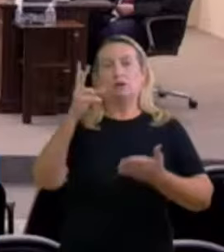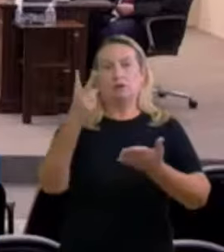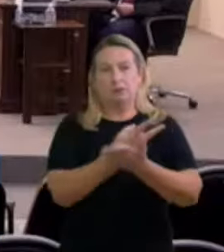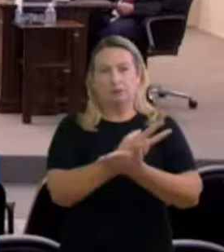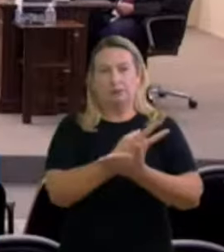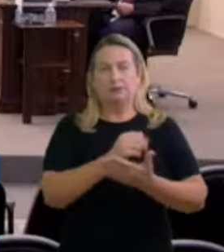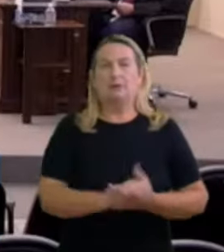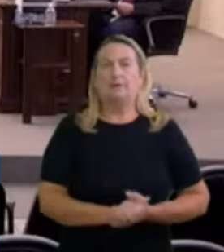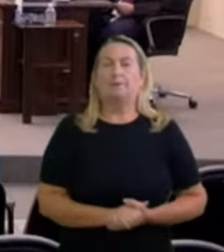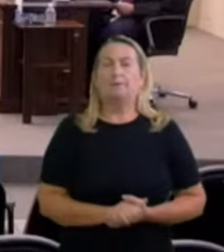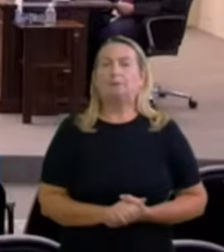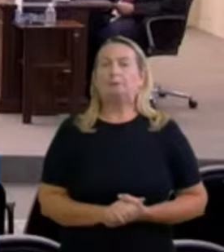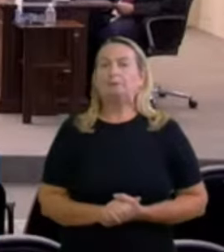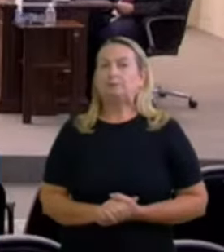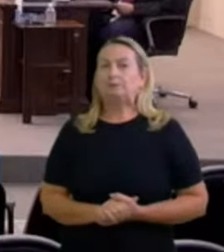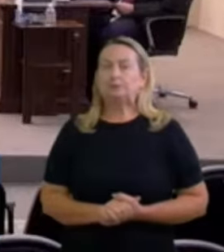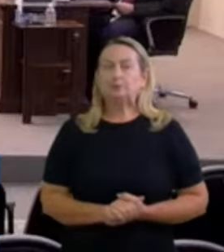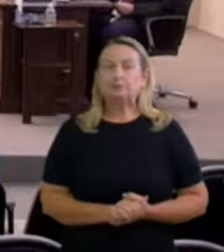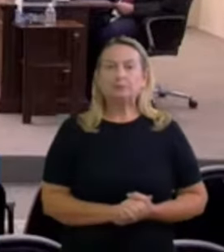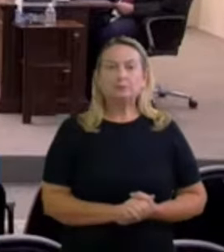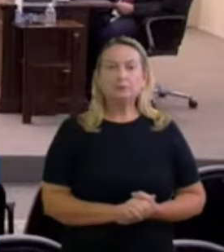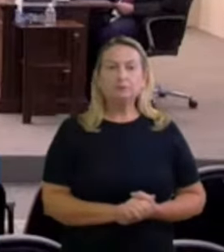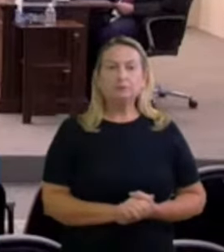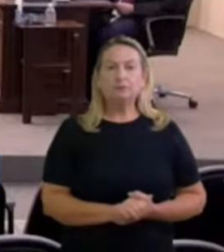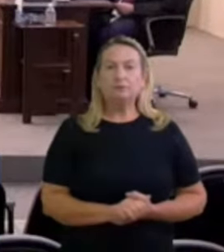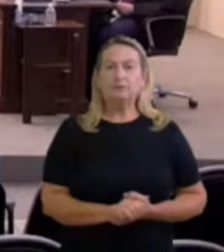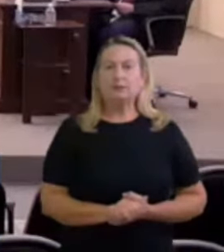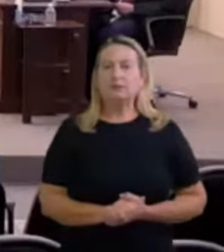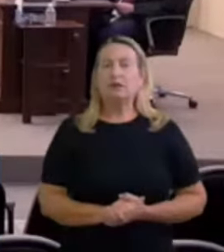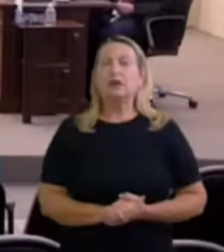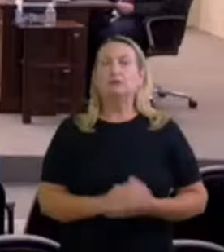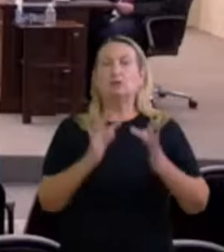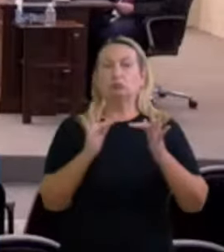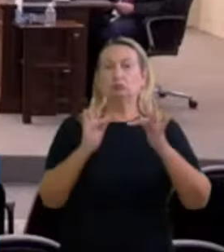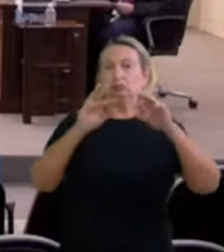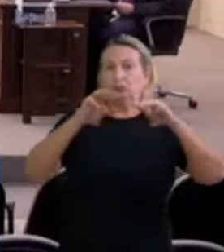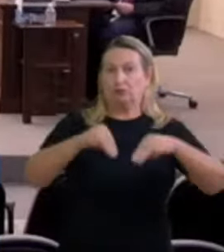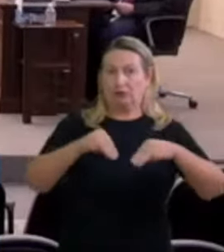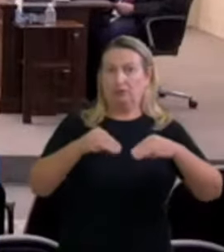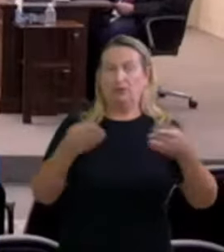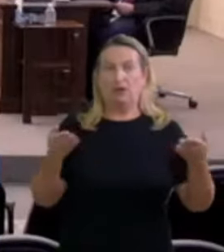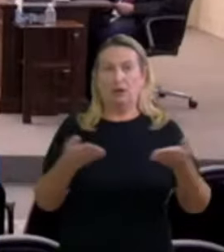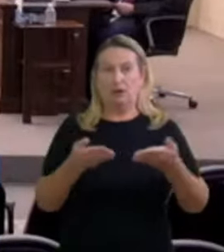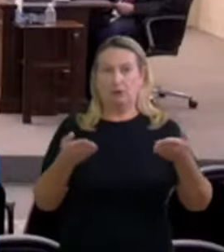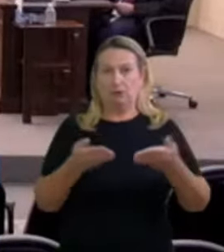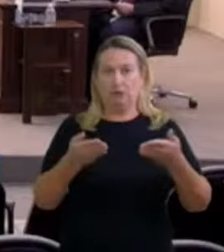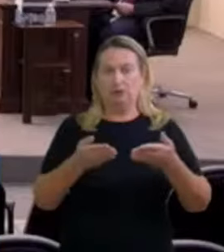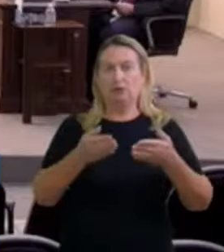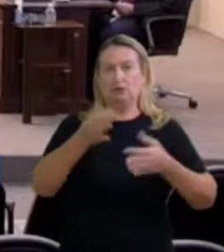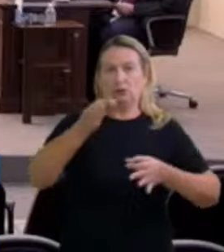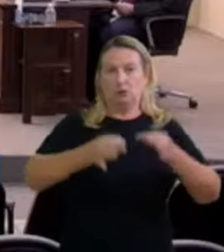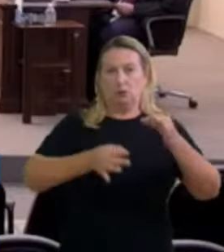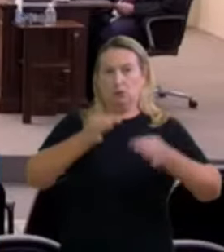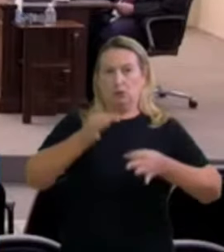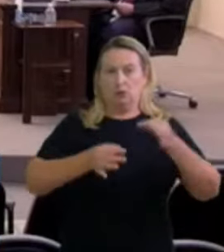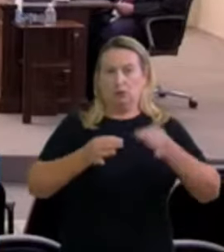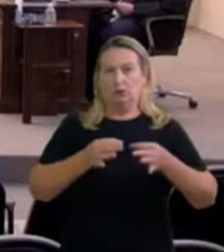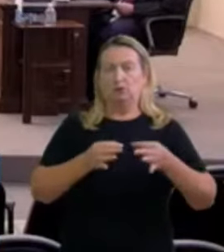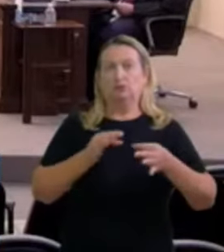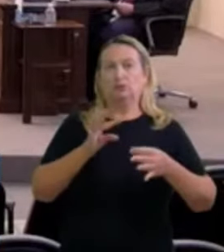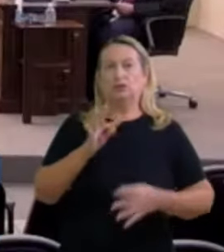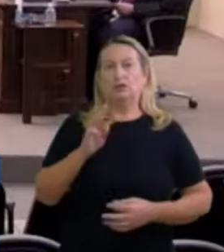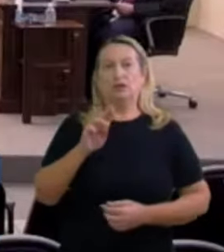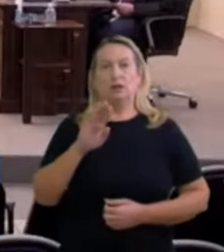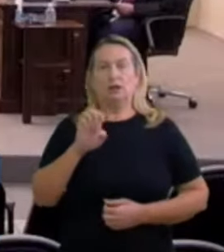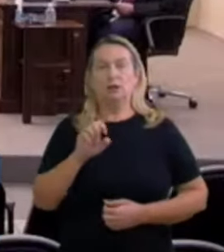então eu declaro encerrada a presente sessão se mais algum colega quiser se